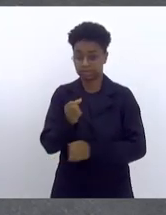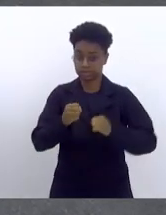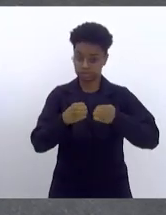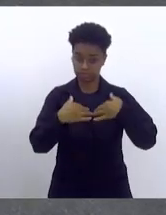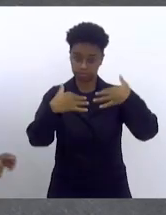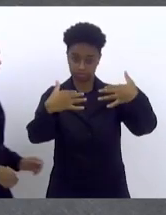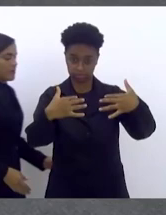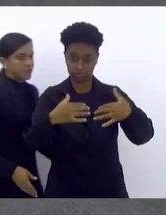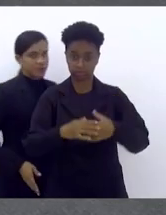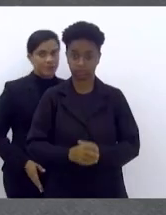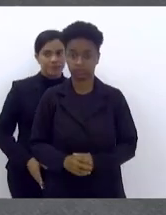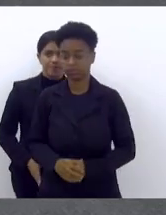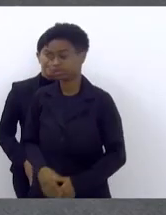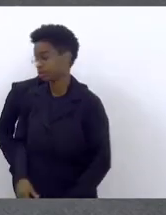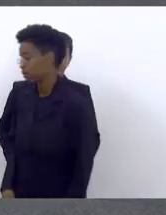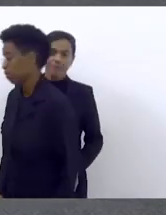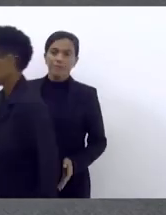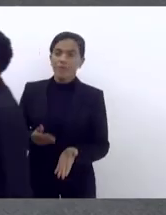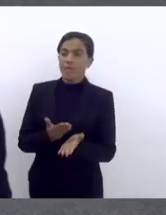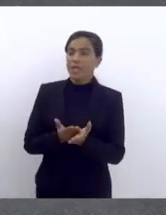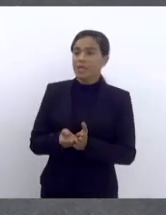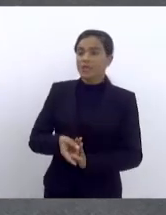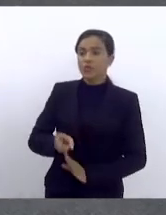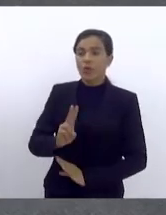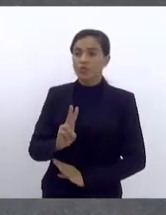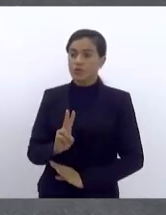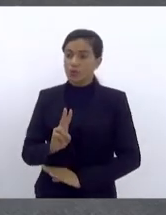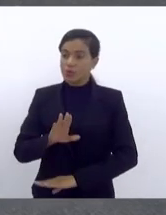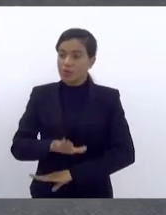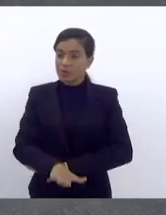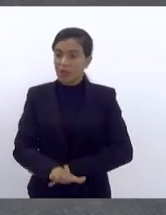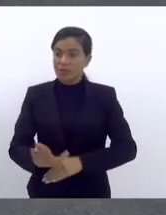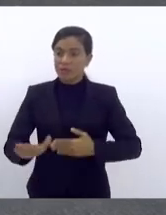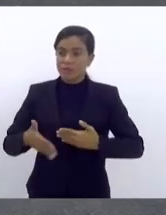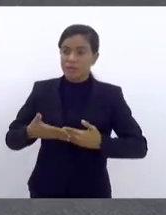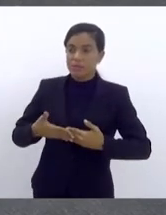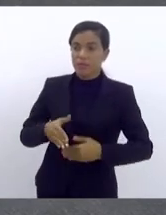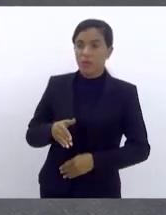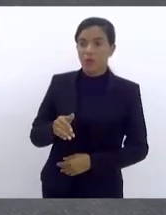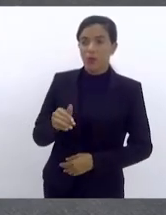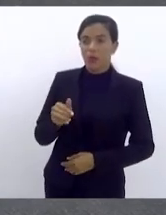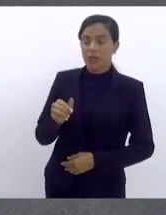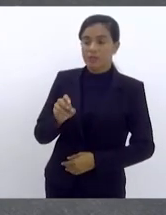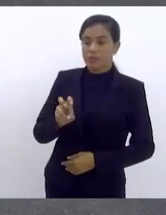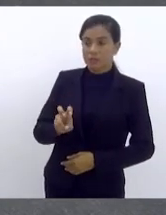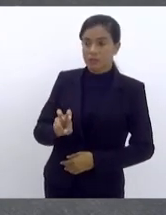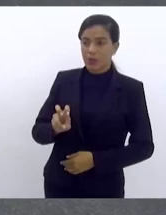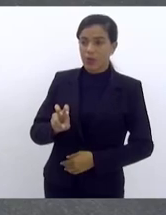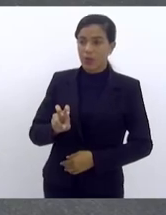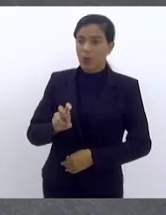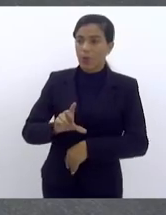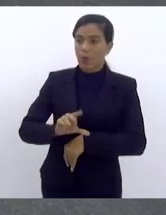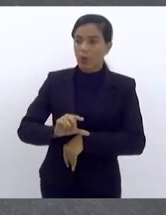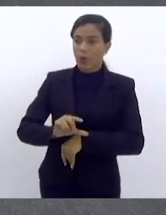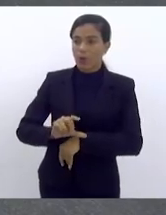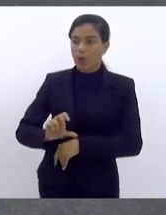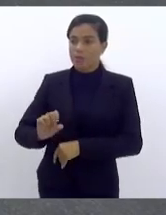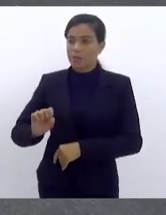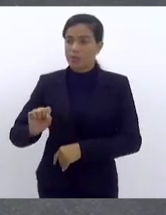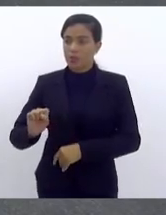ordinária, que, iniciada às 14 horas, encerrou-se às 17 horas e 8 minutos.